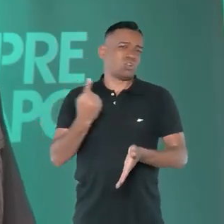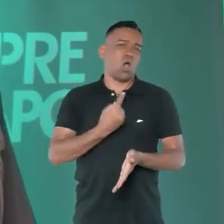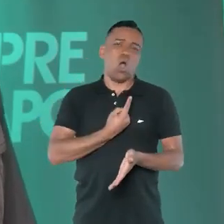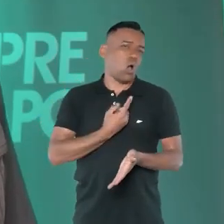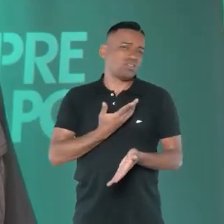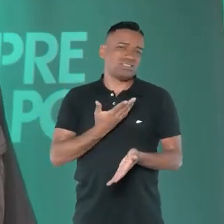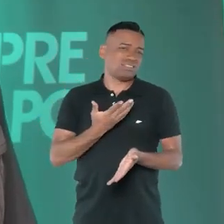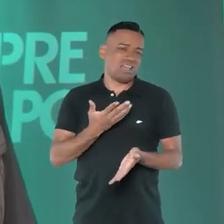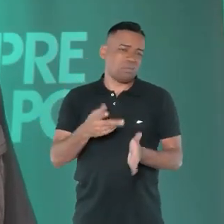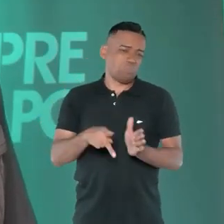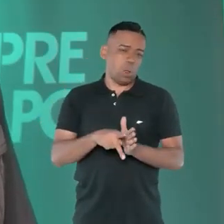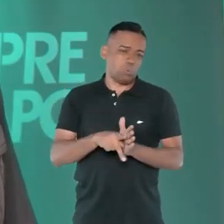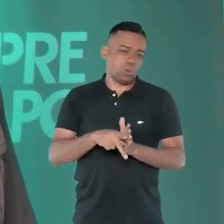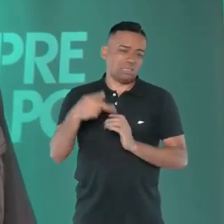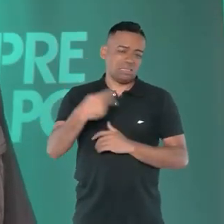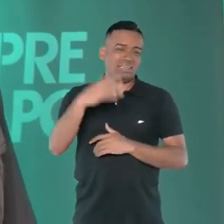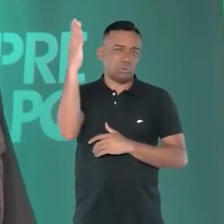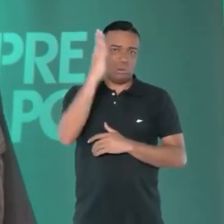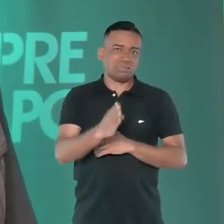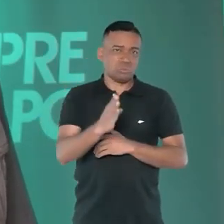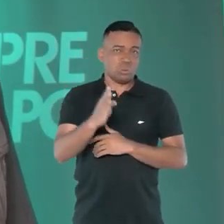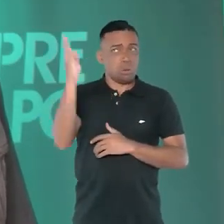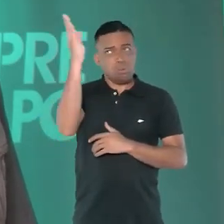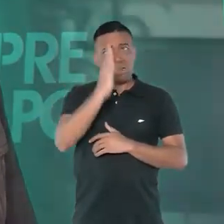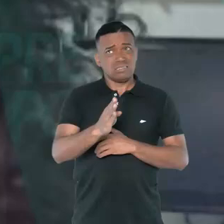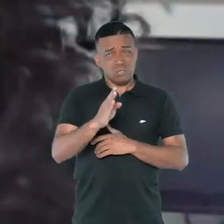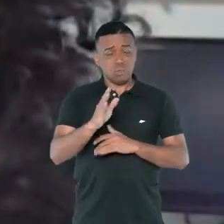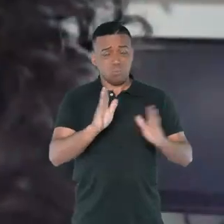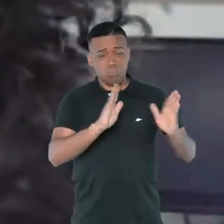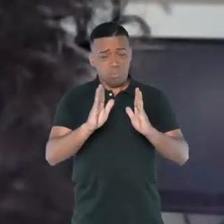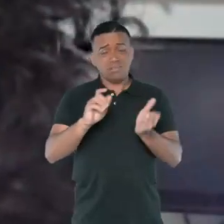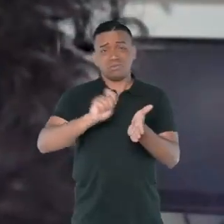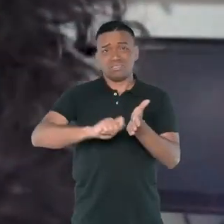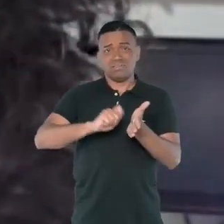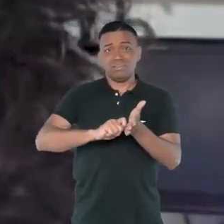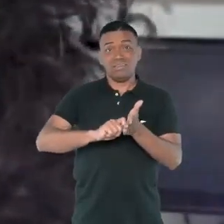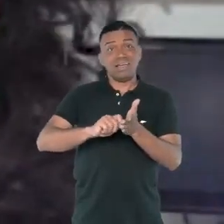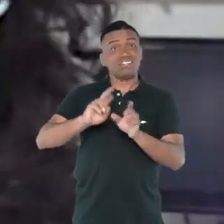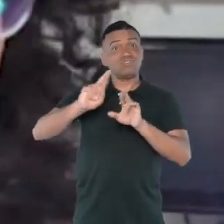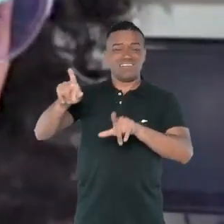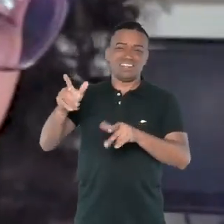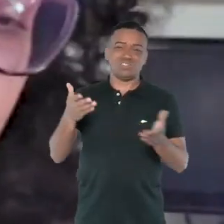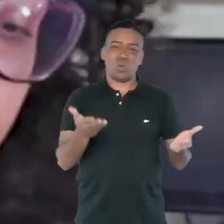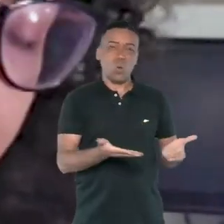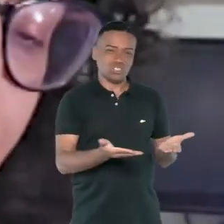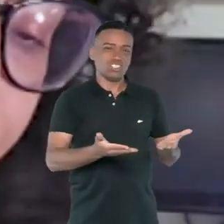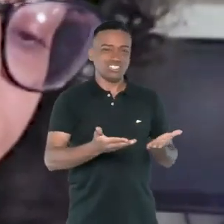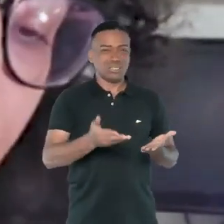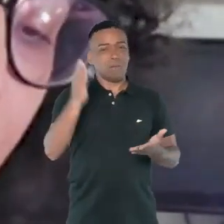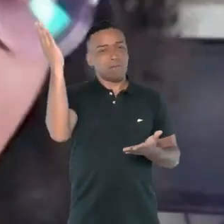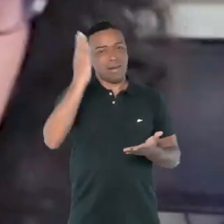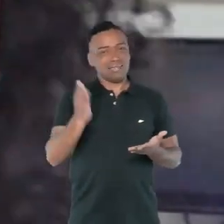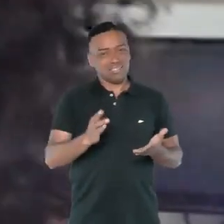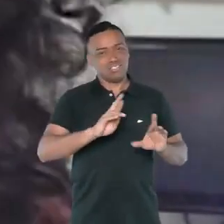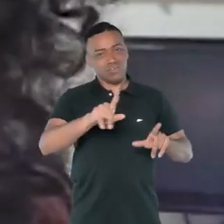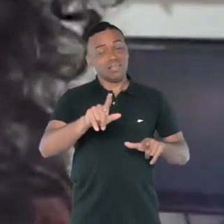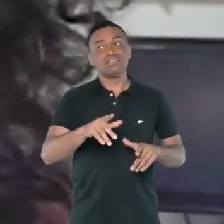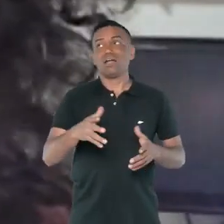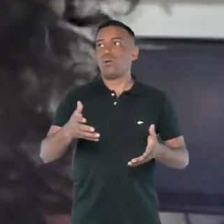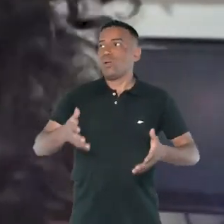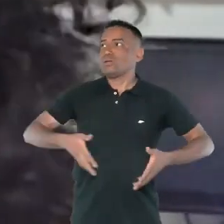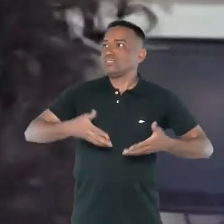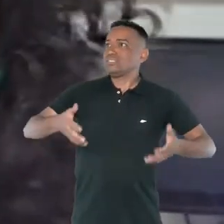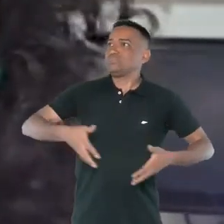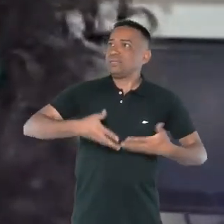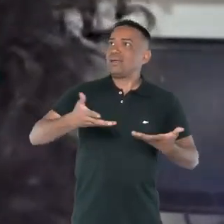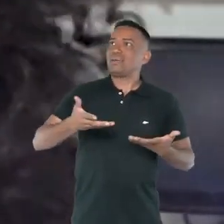eu escrevi, eu nem estava pensando muito na nossa realidade, assim. O Brasil, de quando eu escrevi, não era o Brasil de